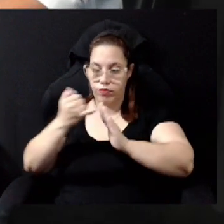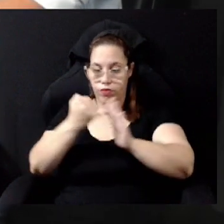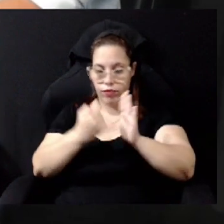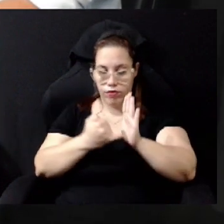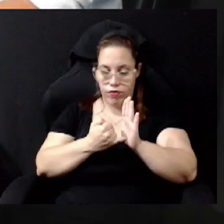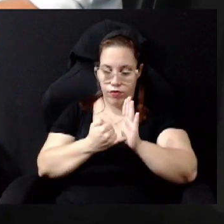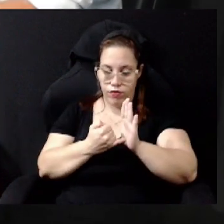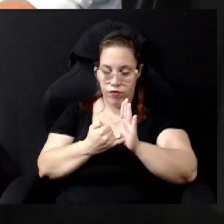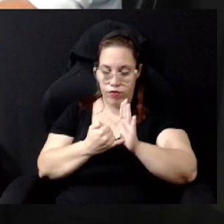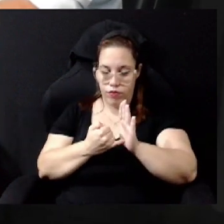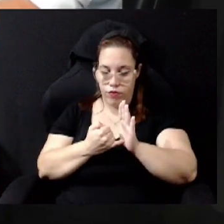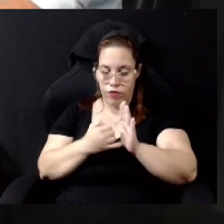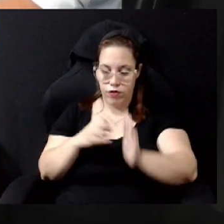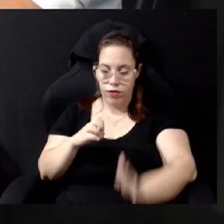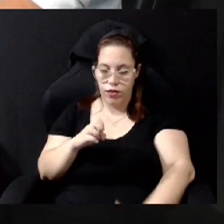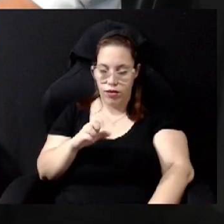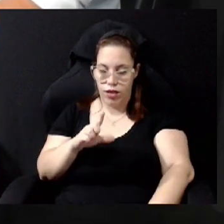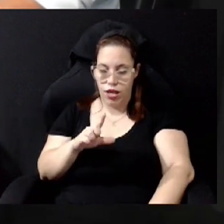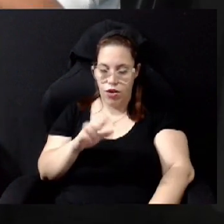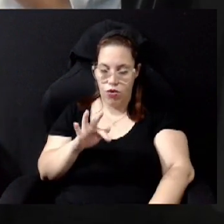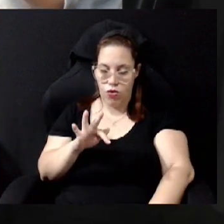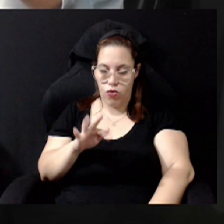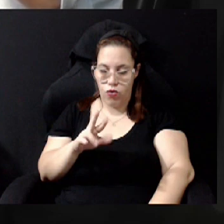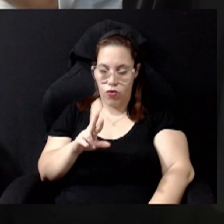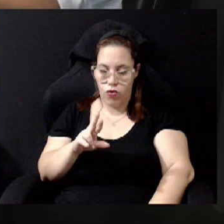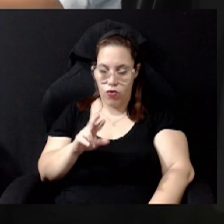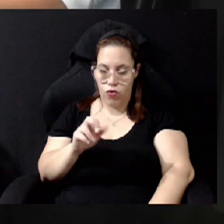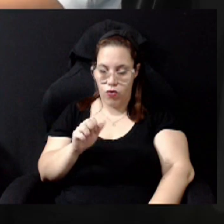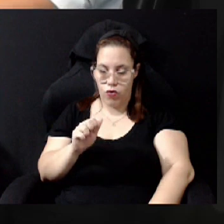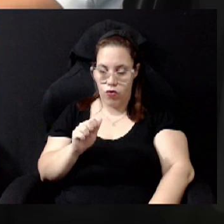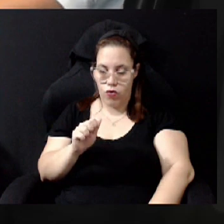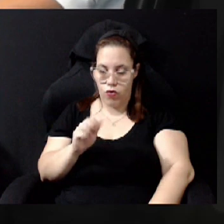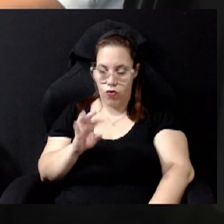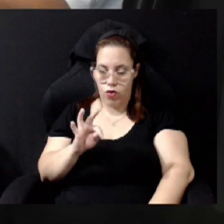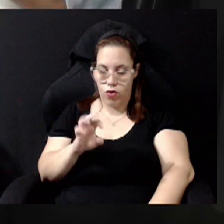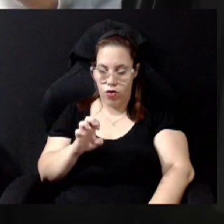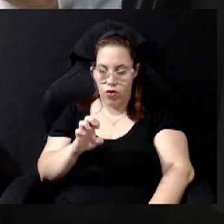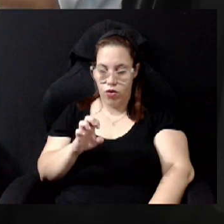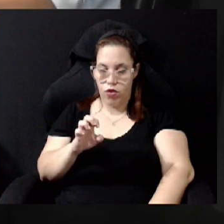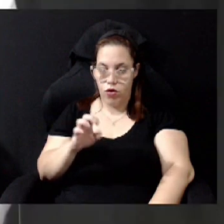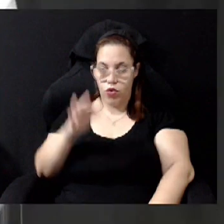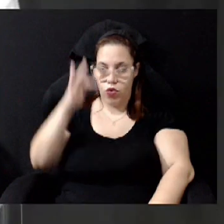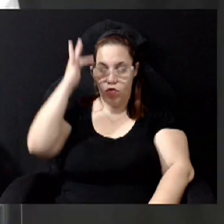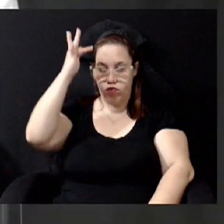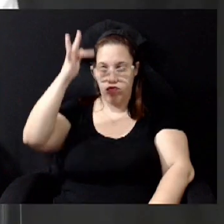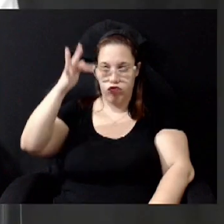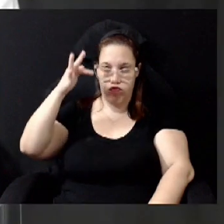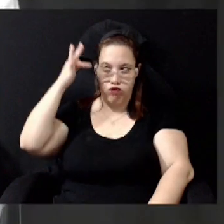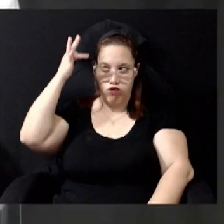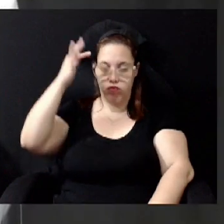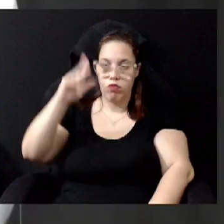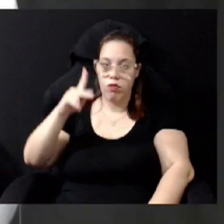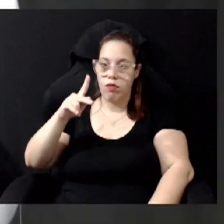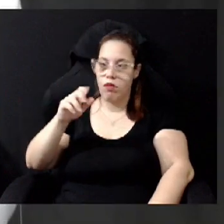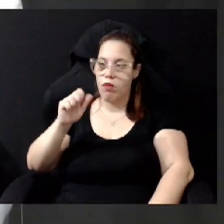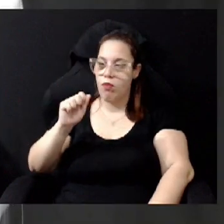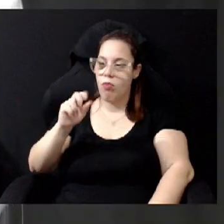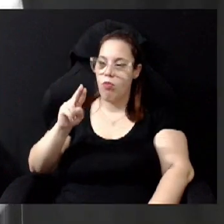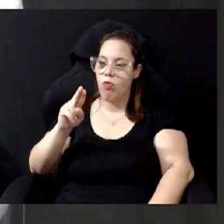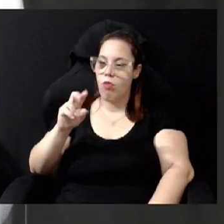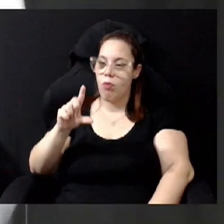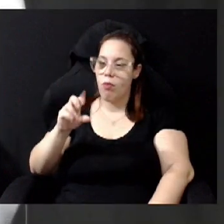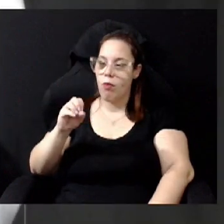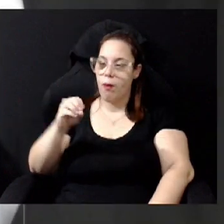o Eufratem, né? Que foi uma escola de filosofia, aliás, parabenizar o Paulo Zabel, o Menge, né?